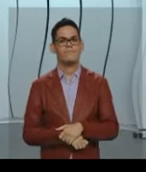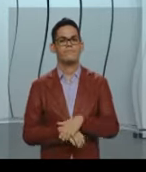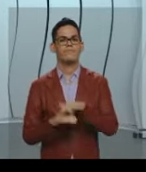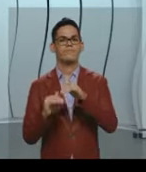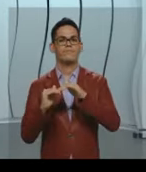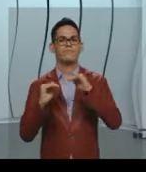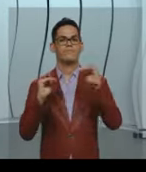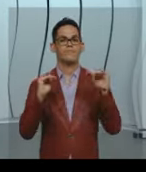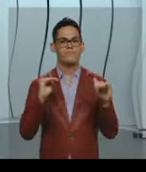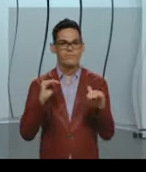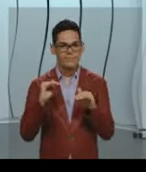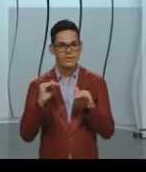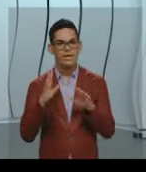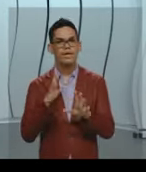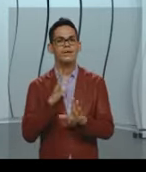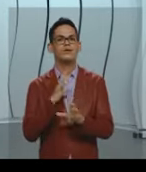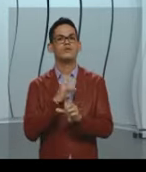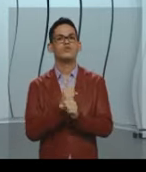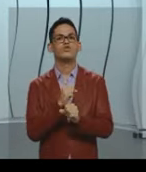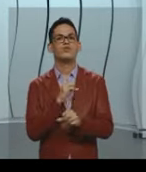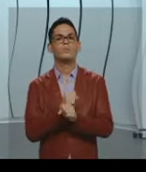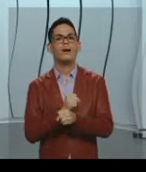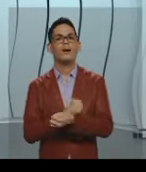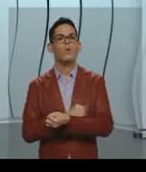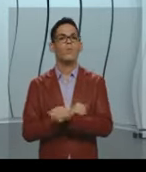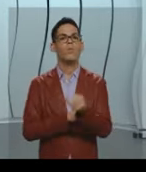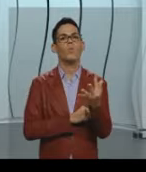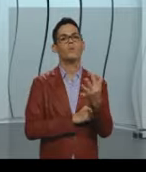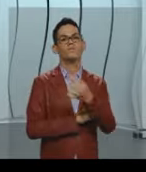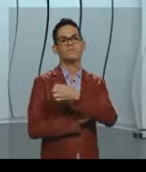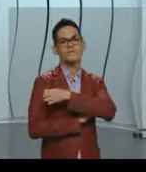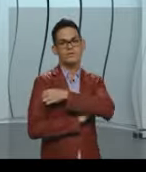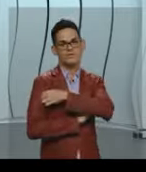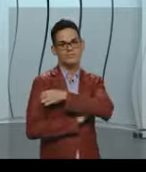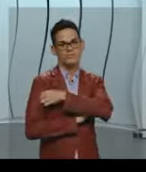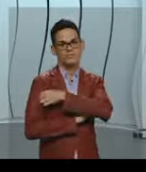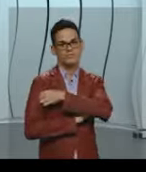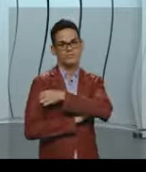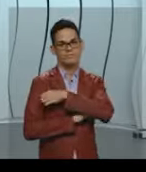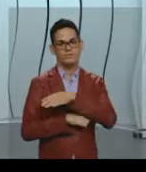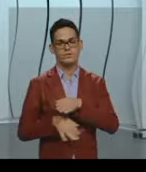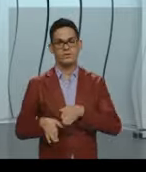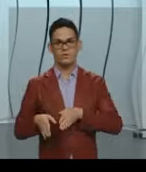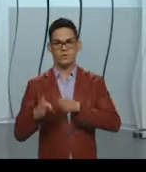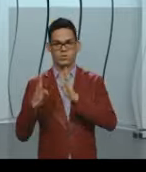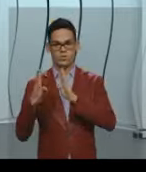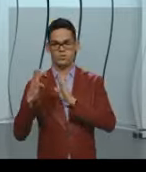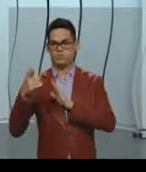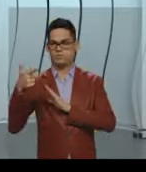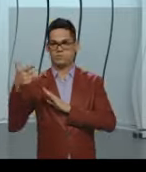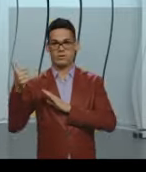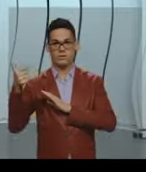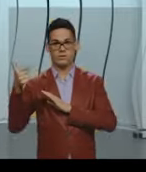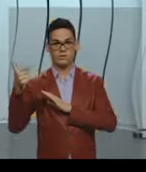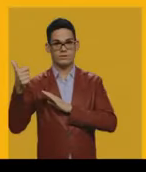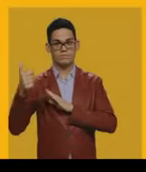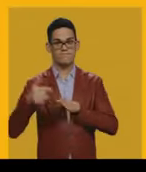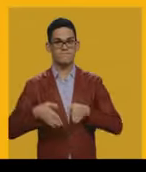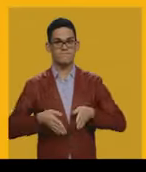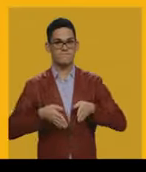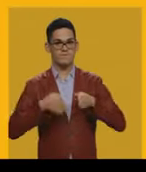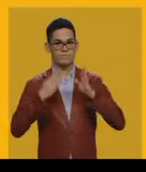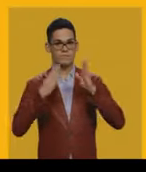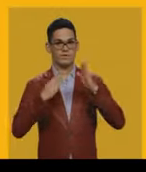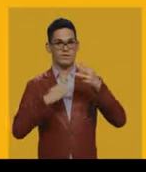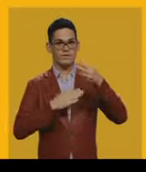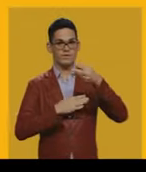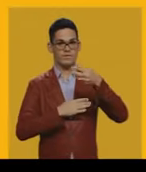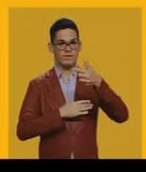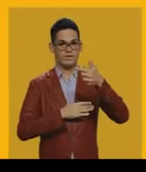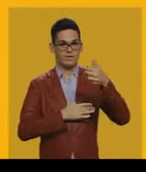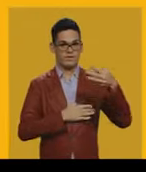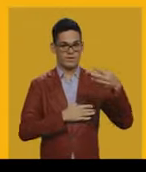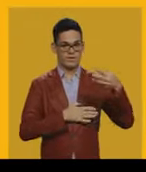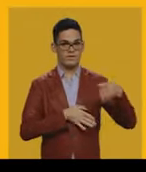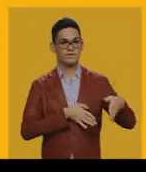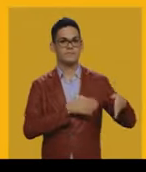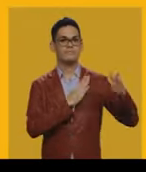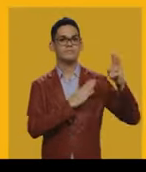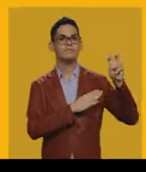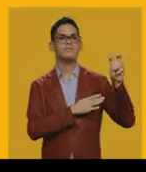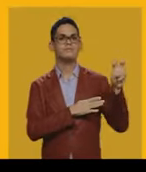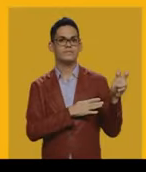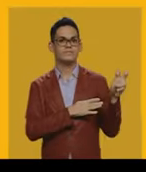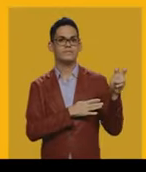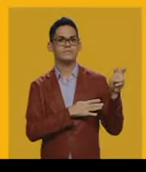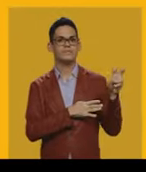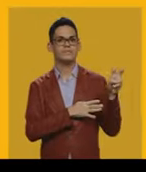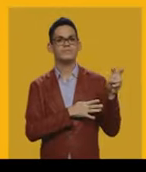Embaixo, a gente vai somar a quantidade dos alunos. Então, na primeira coluna nós tínhamos 12, na segunda 23, na terceira 5.